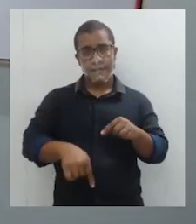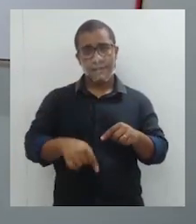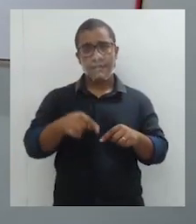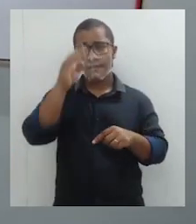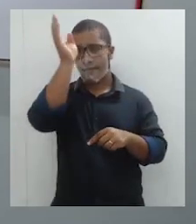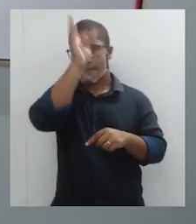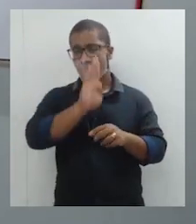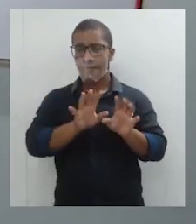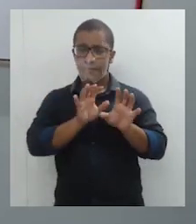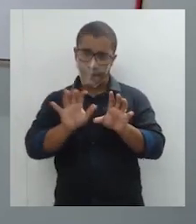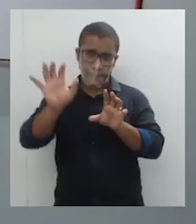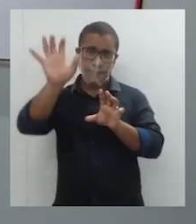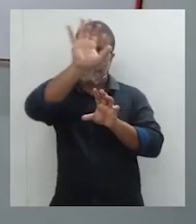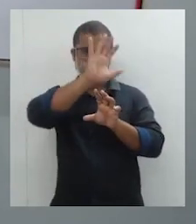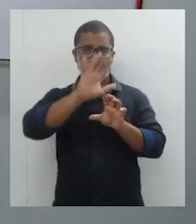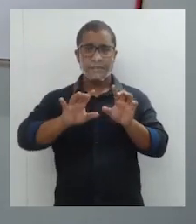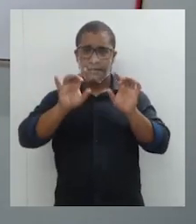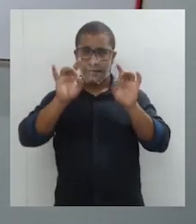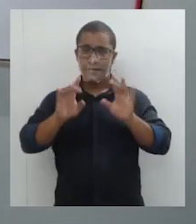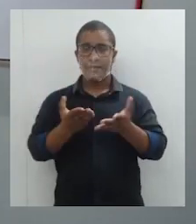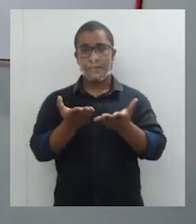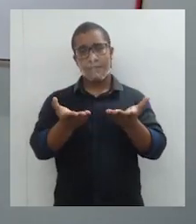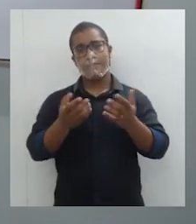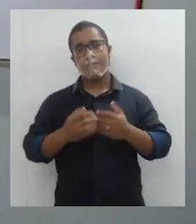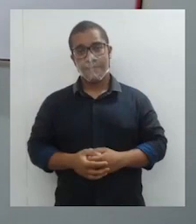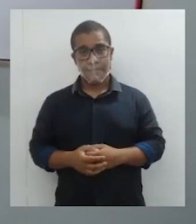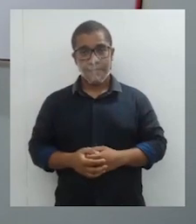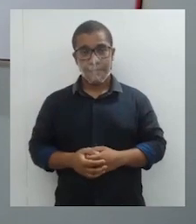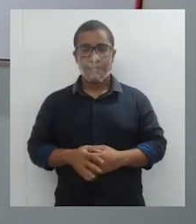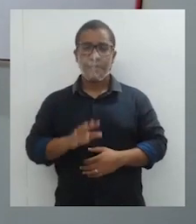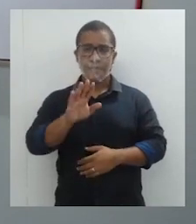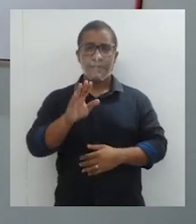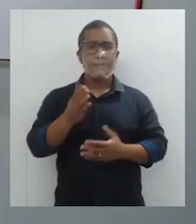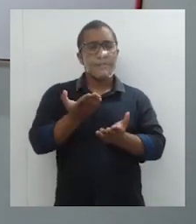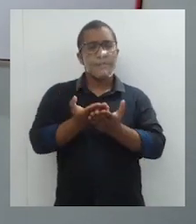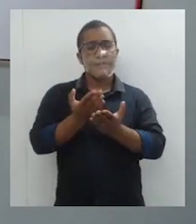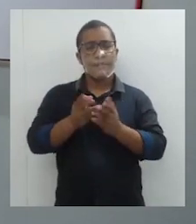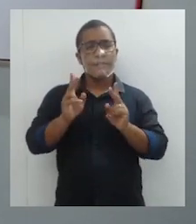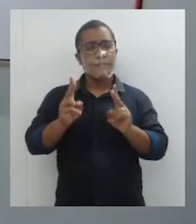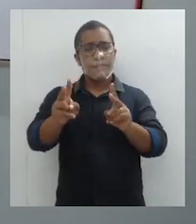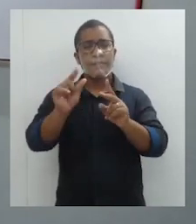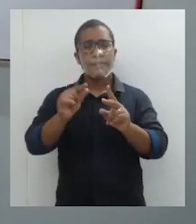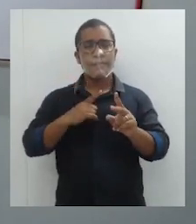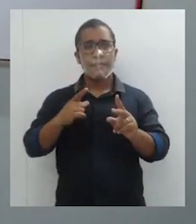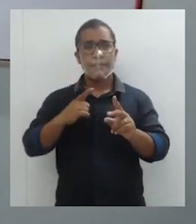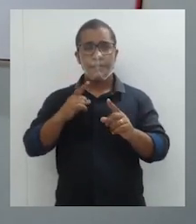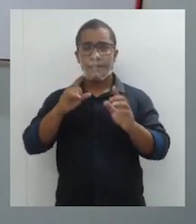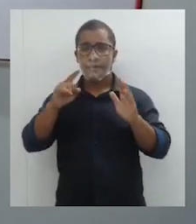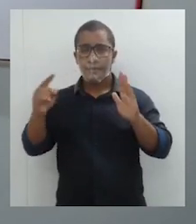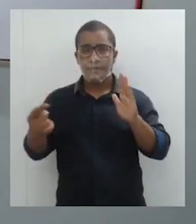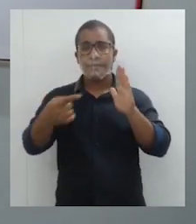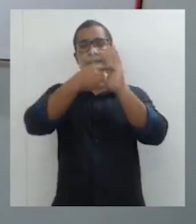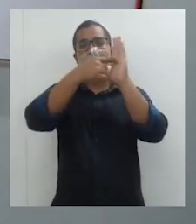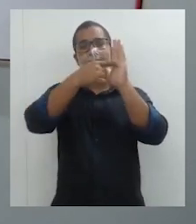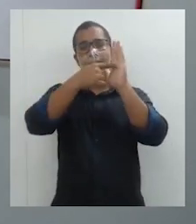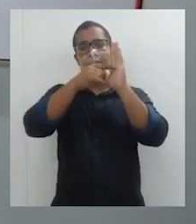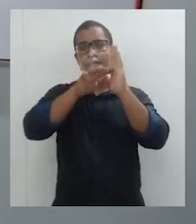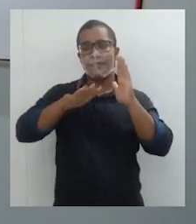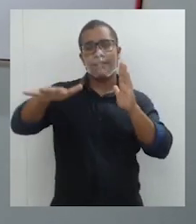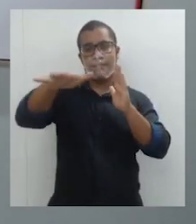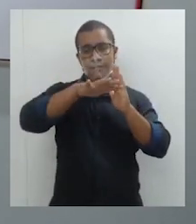moram em nosso país vamos adiante aqui ó ele toda aula tem o que o meu objetivo